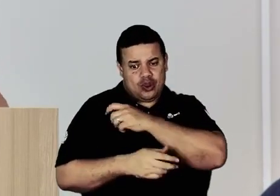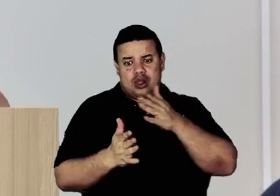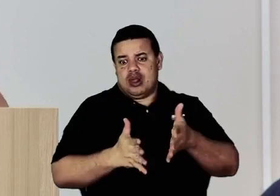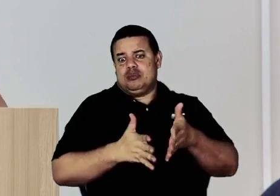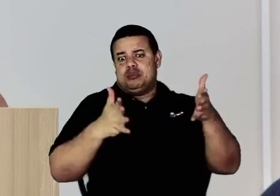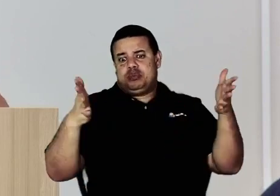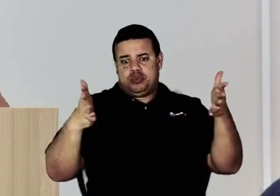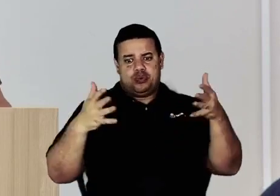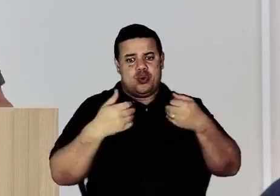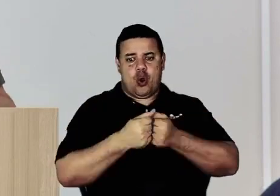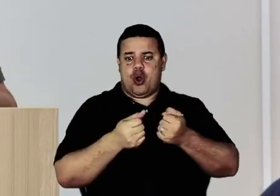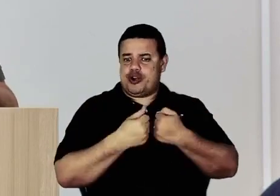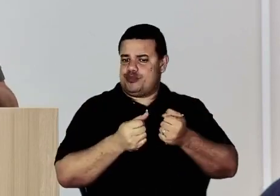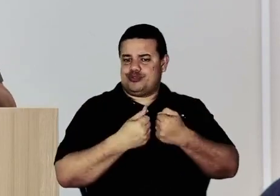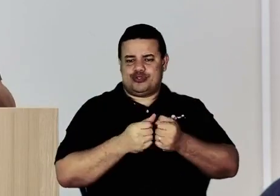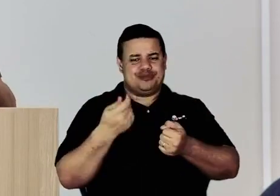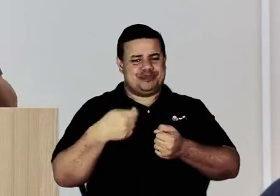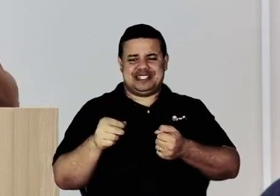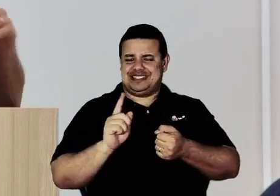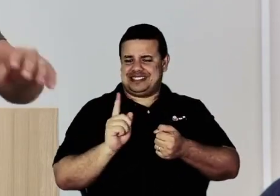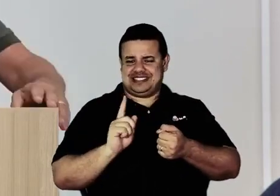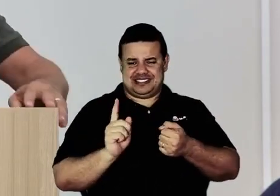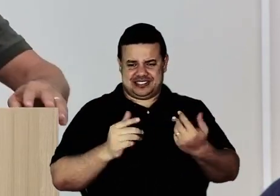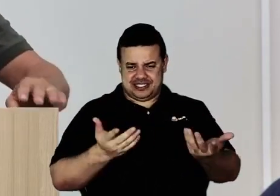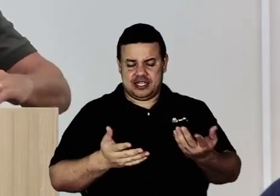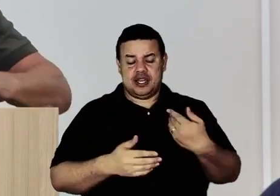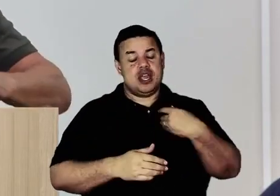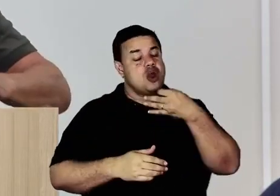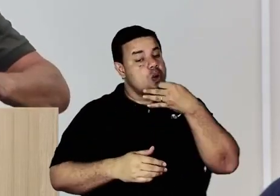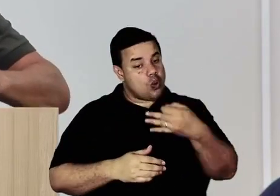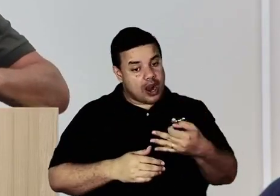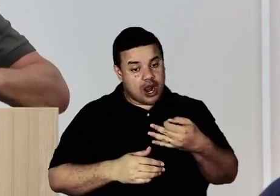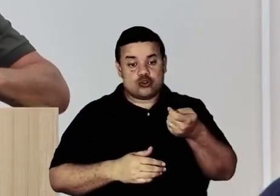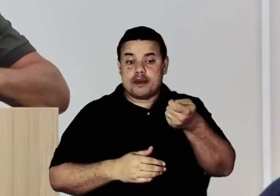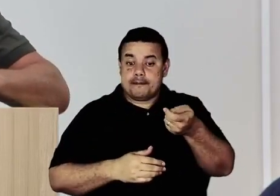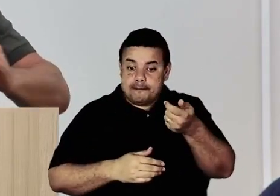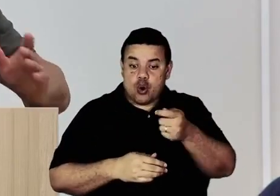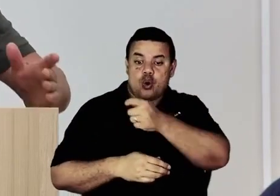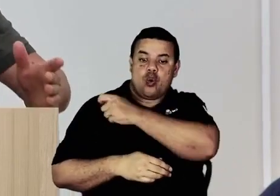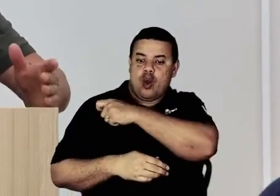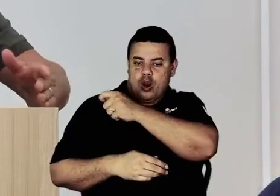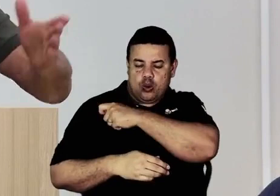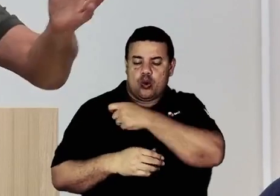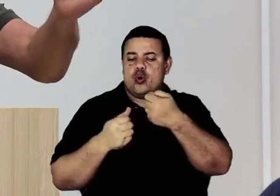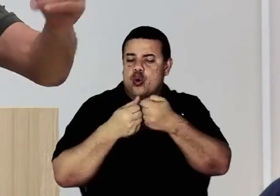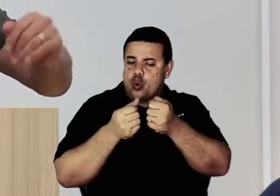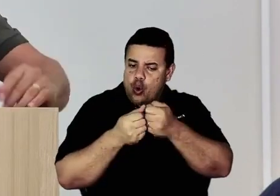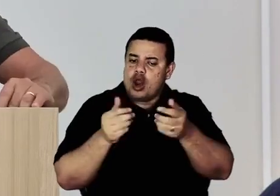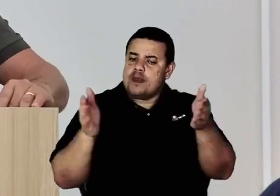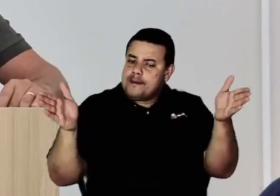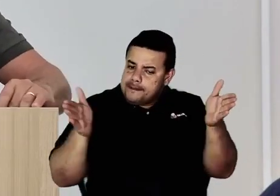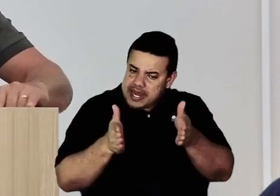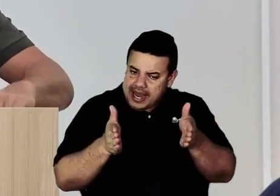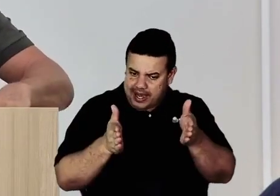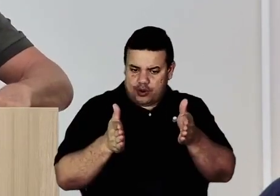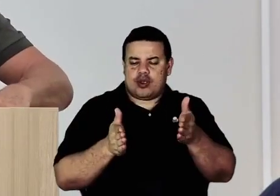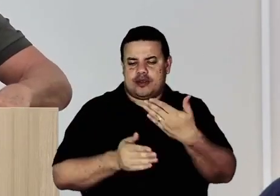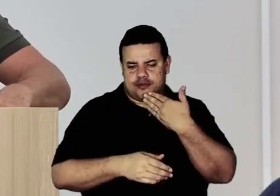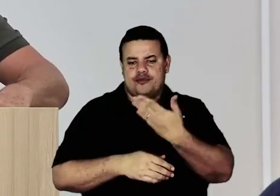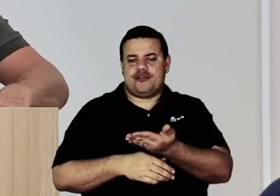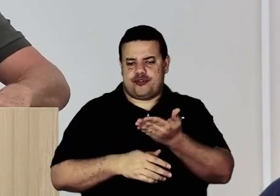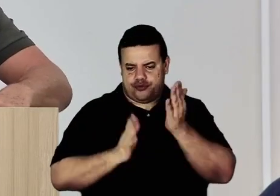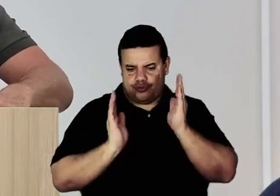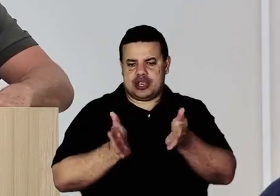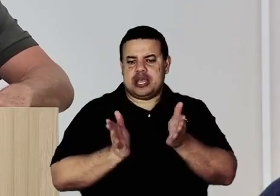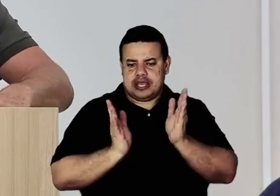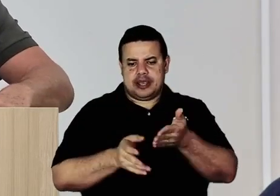lá. Então, eu acho que tem pouco aluno, eu acho que um micro-ônibus, como sempre foi solicitado, o vereador Beto sabe disso, já faria